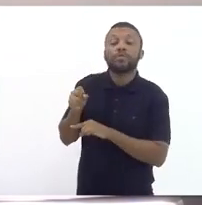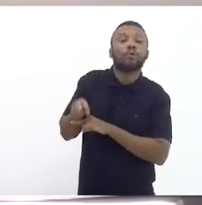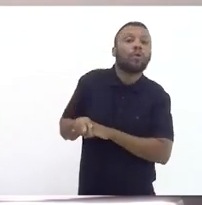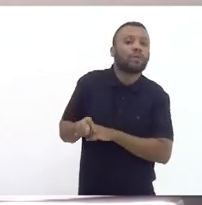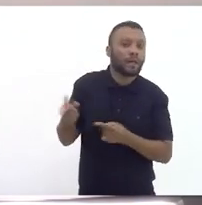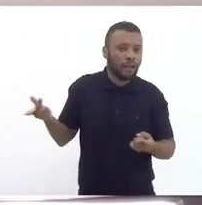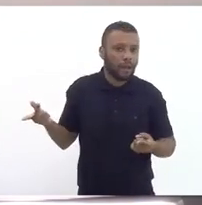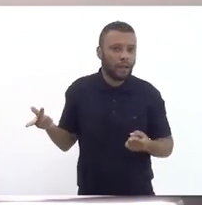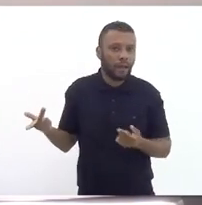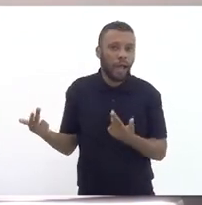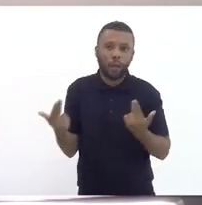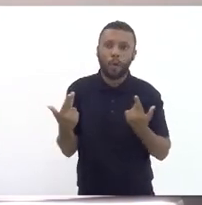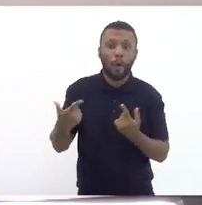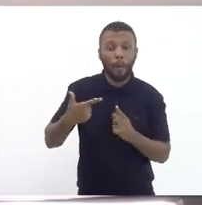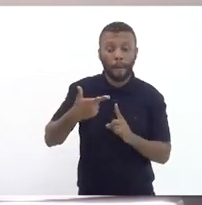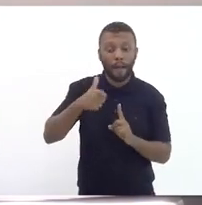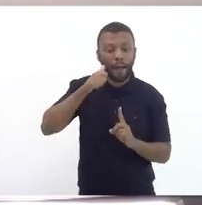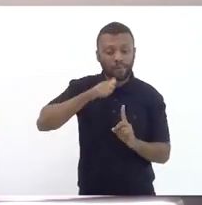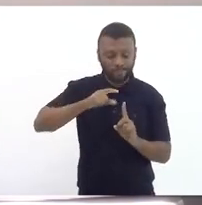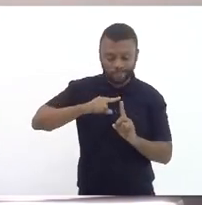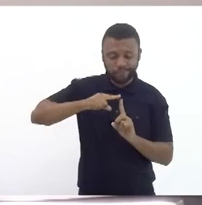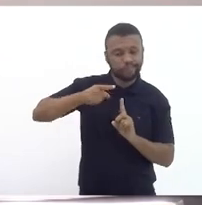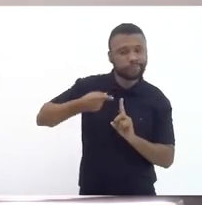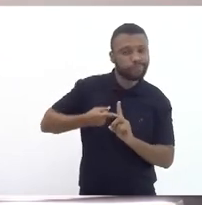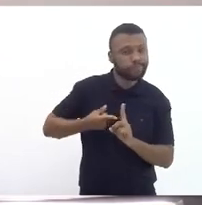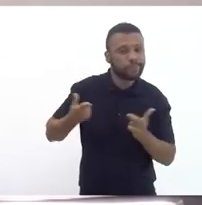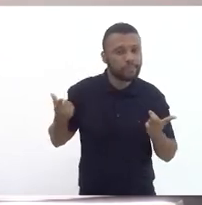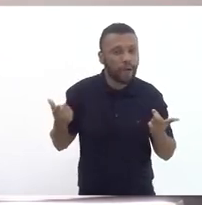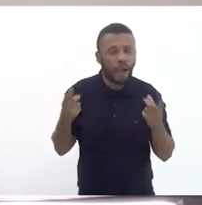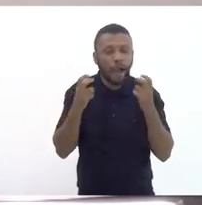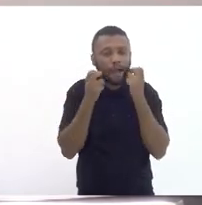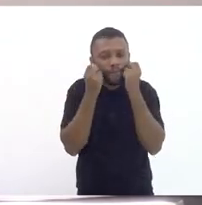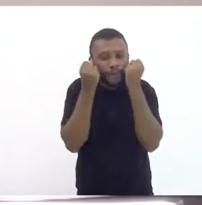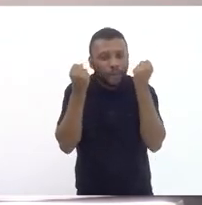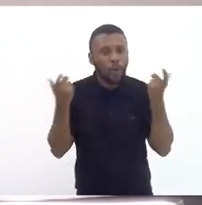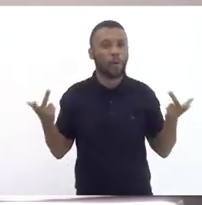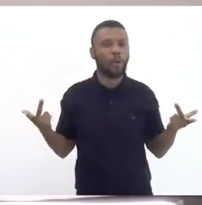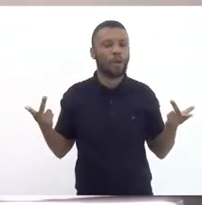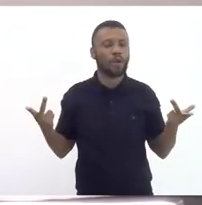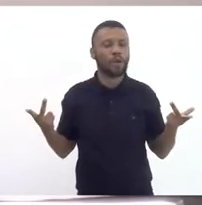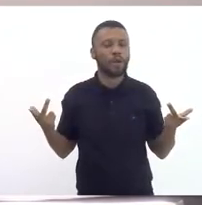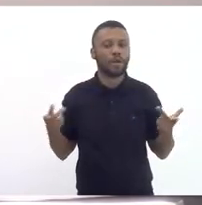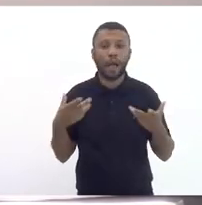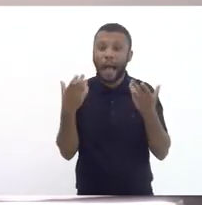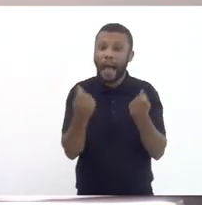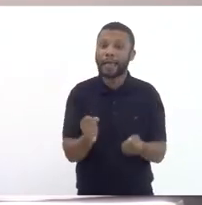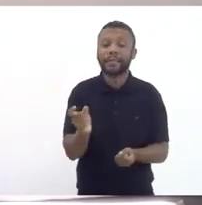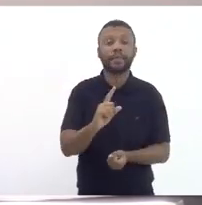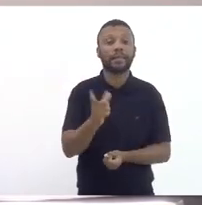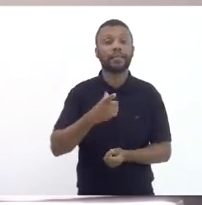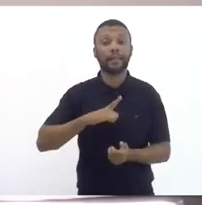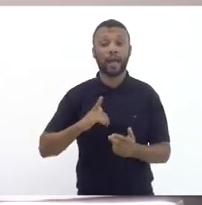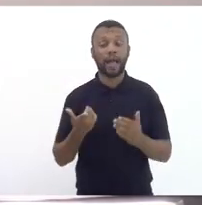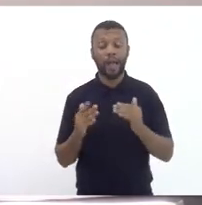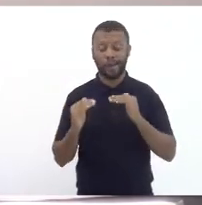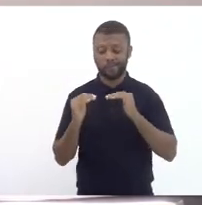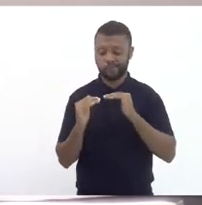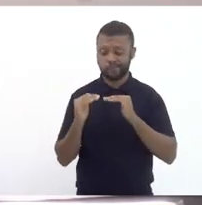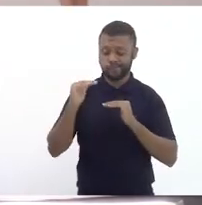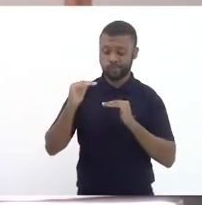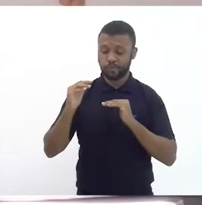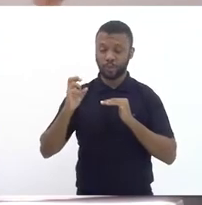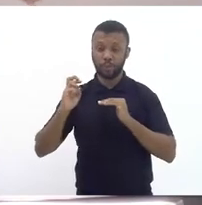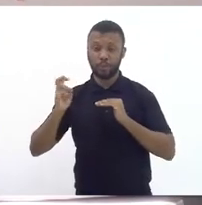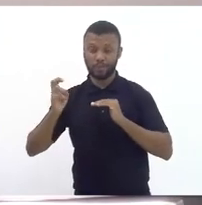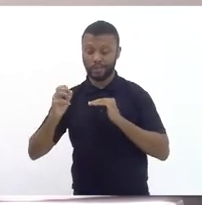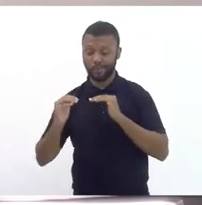coisa gestante. É uma vergonha. Nós não podemos aceitar isso. Além da distância, ainda tem a questão da altura. Se não tomar cuidado, cai